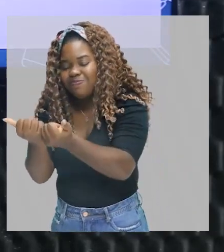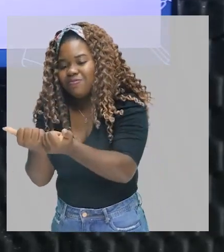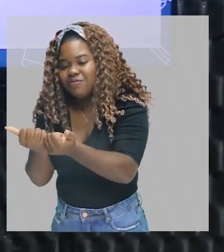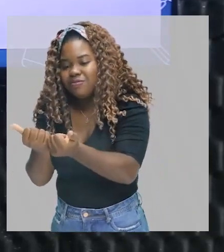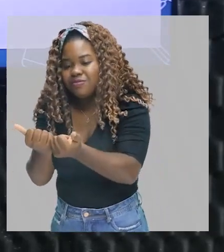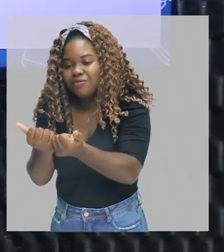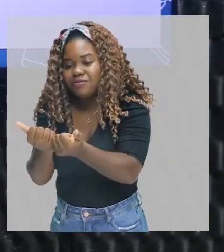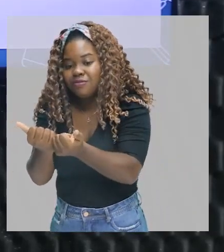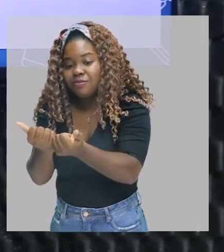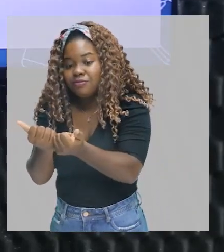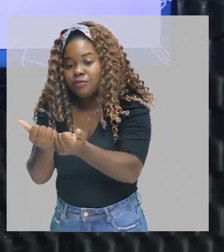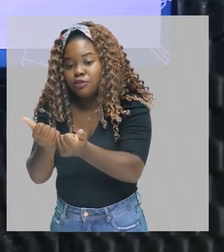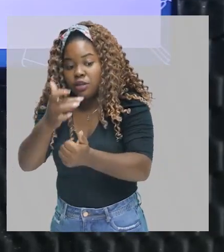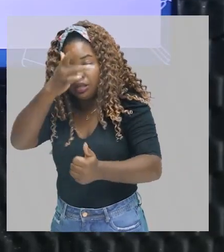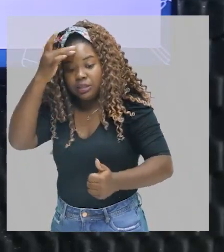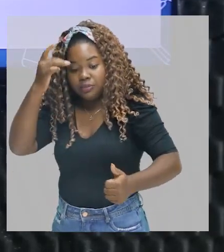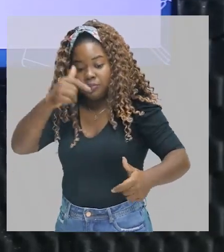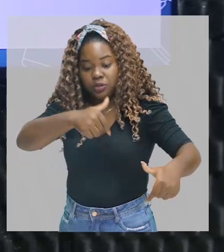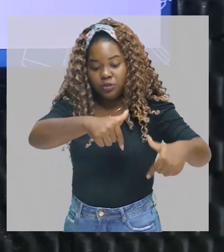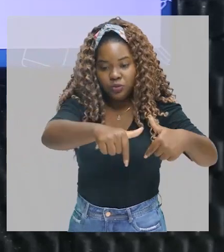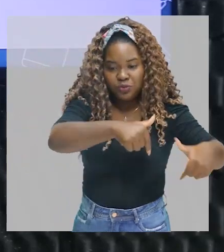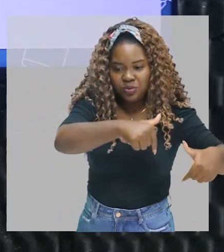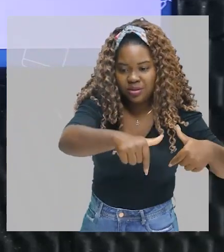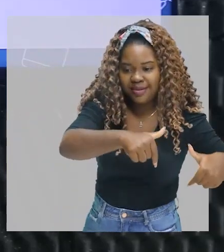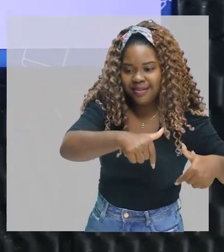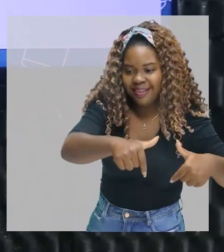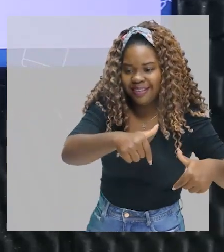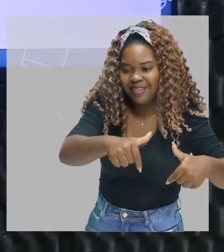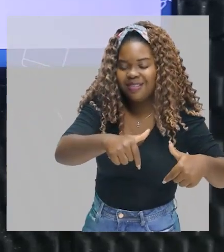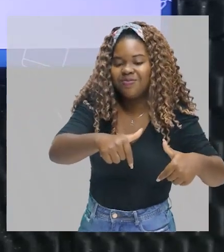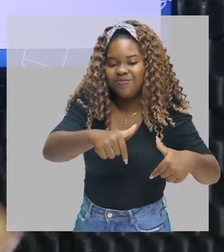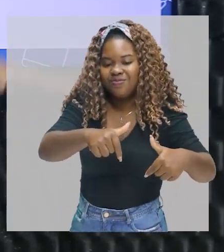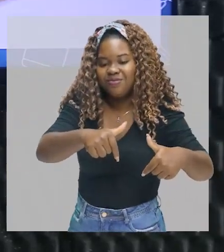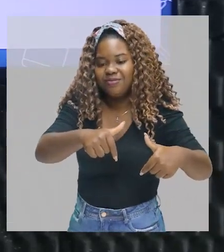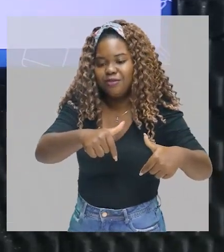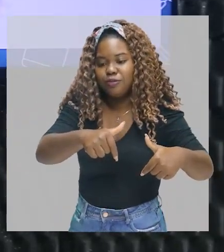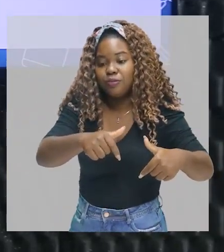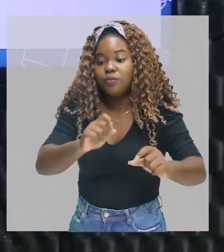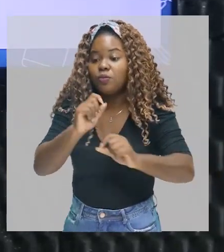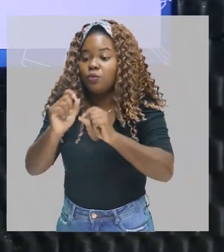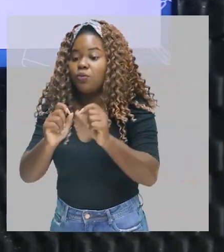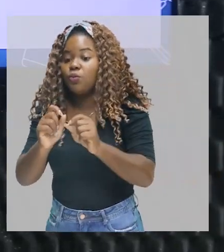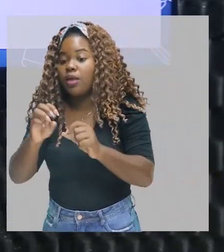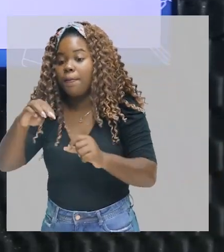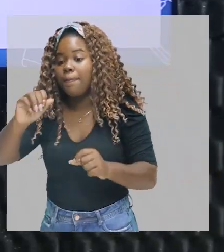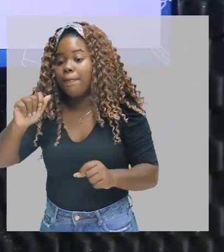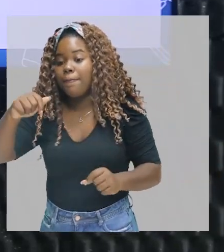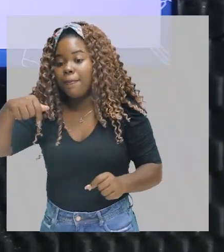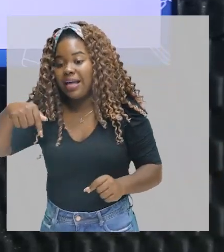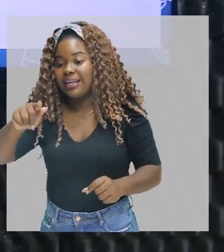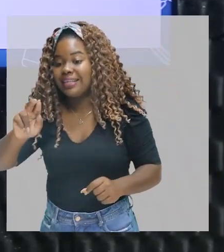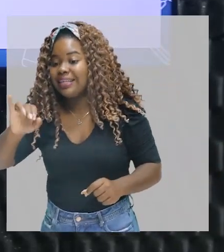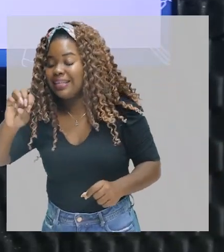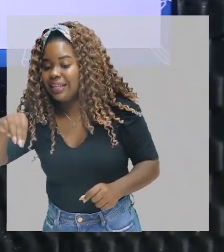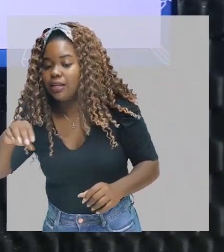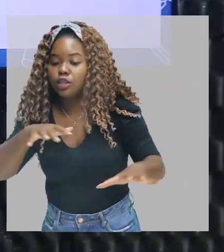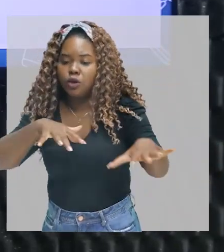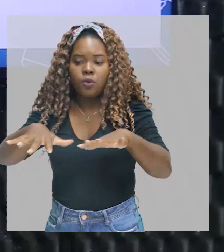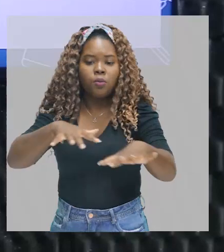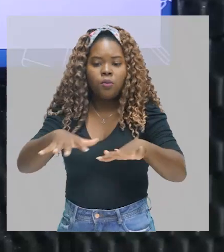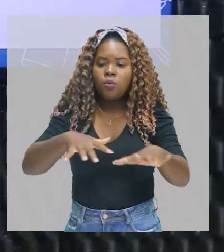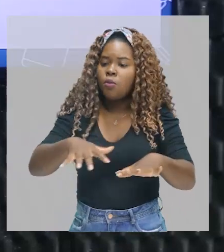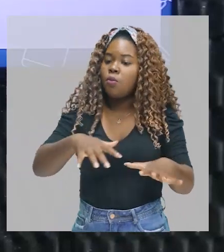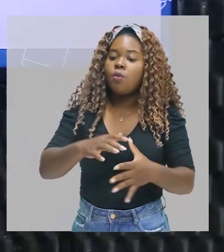mãos de obra, né? Uma máquina vai fazer o trabalho de várias pessoas. Então, é um movimento